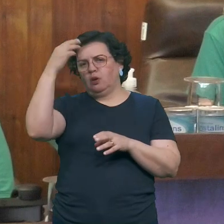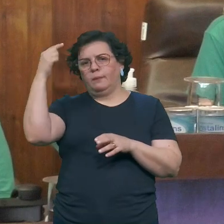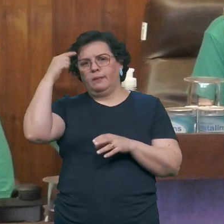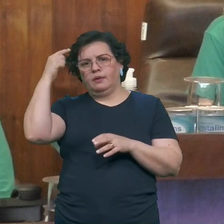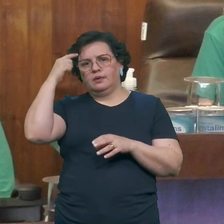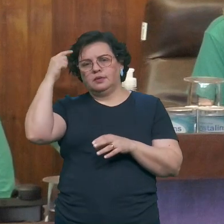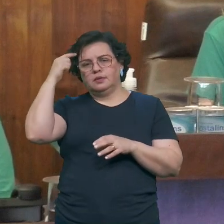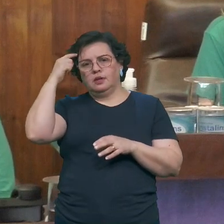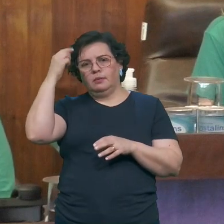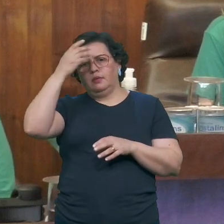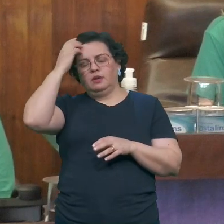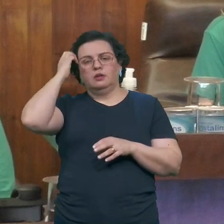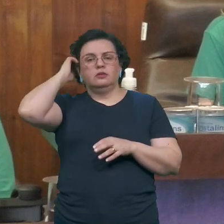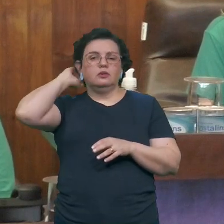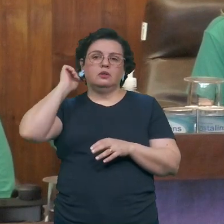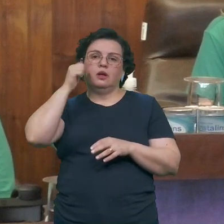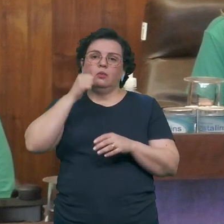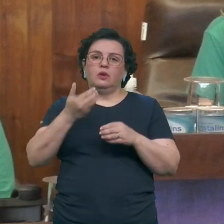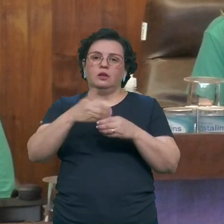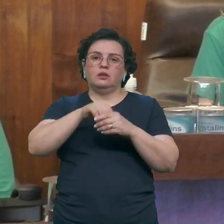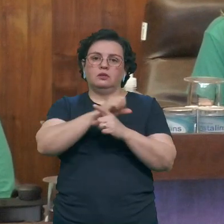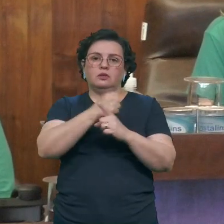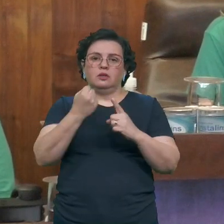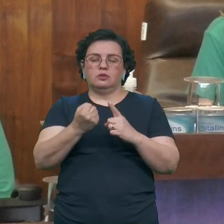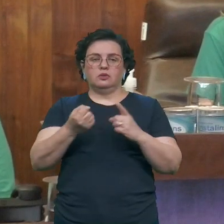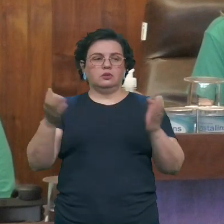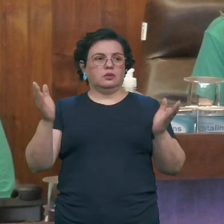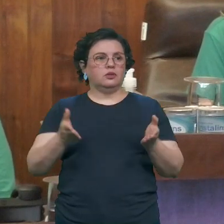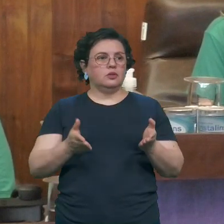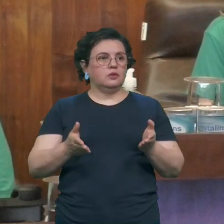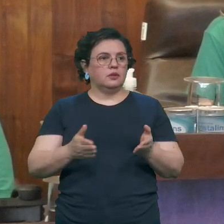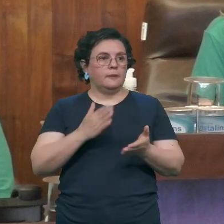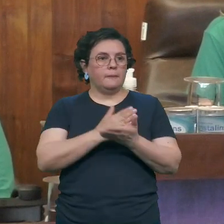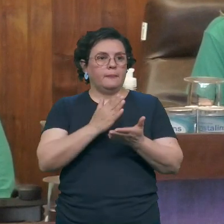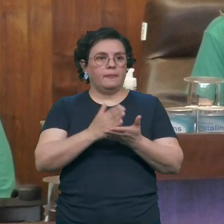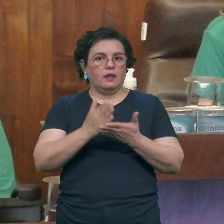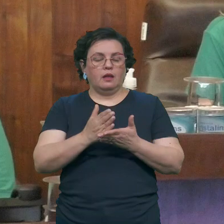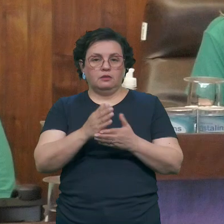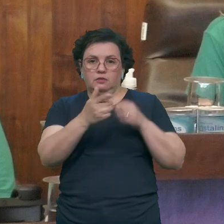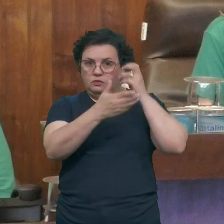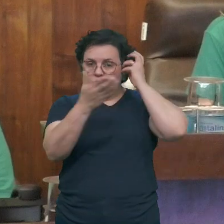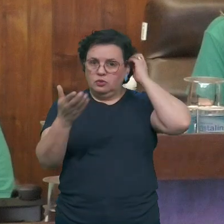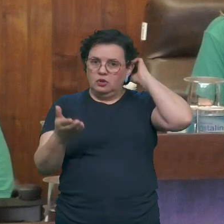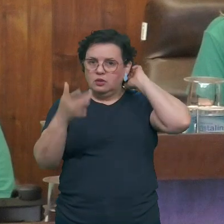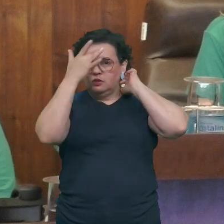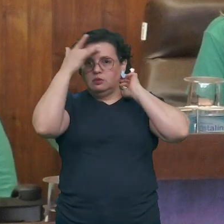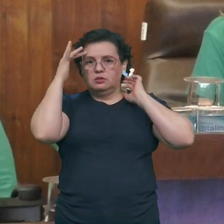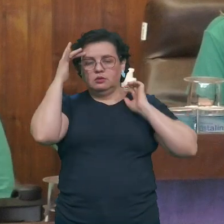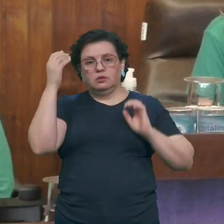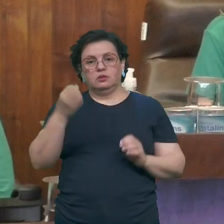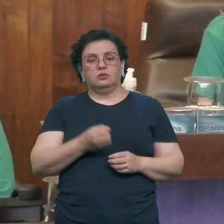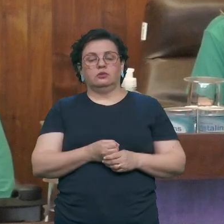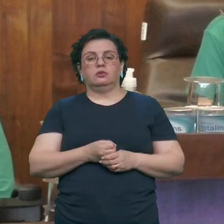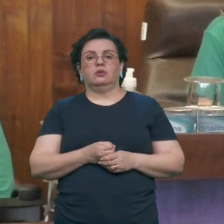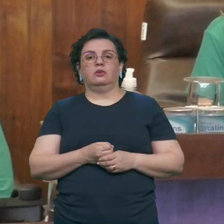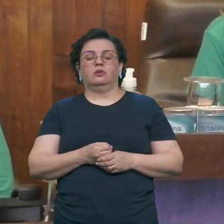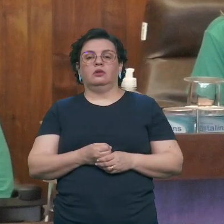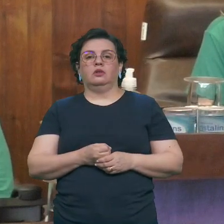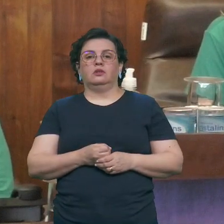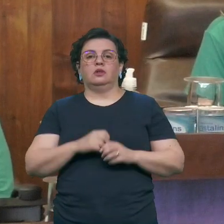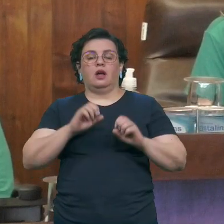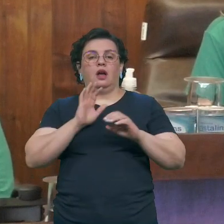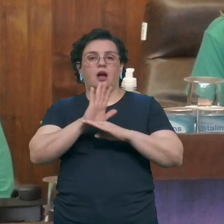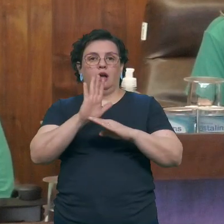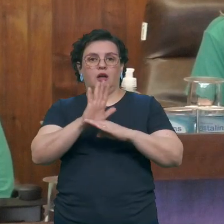a condição feminina na sociedade atual. Cabe a cada um de nós, pessoas de bem, dar sua contribuição